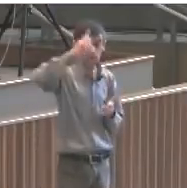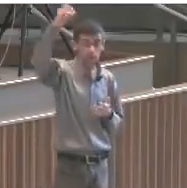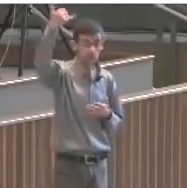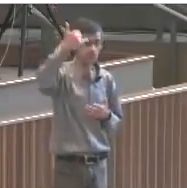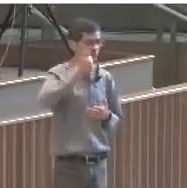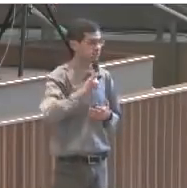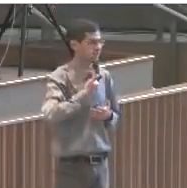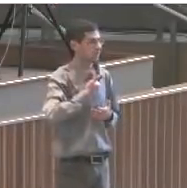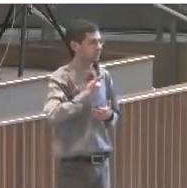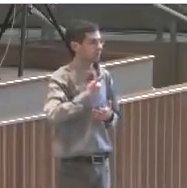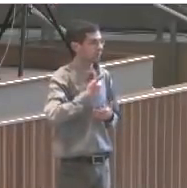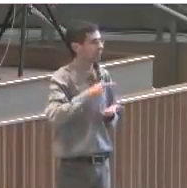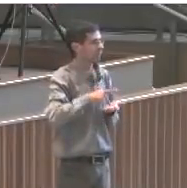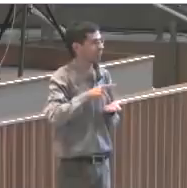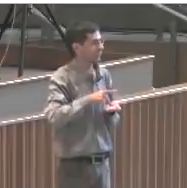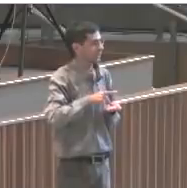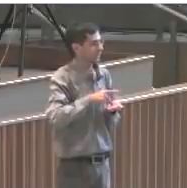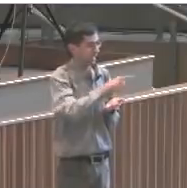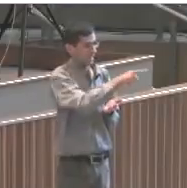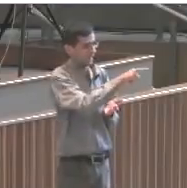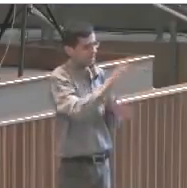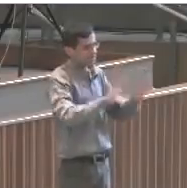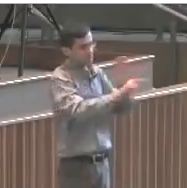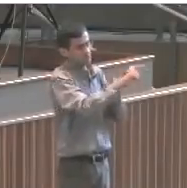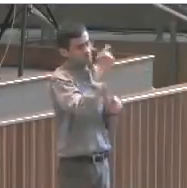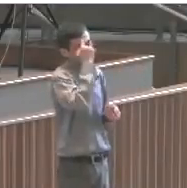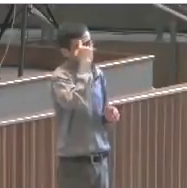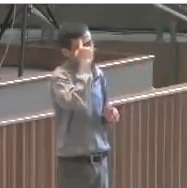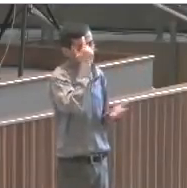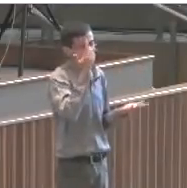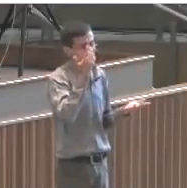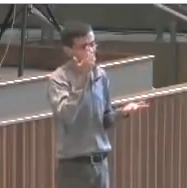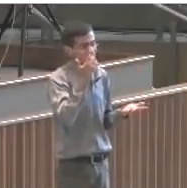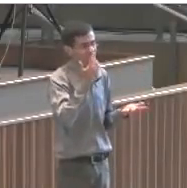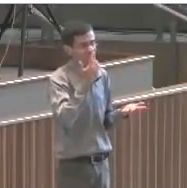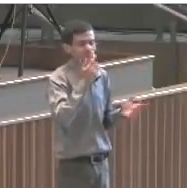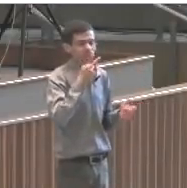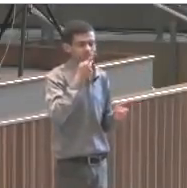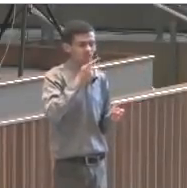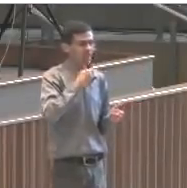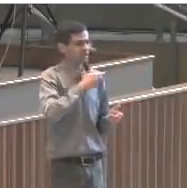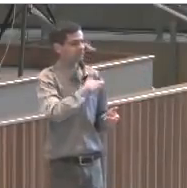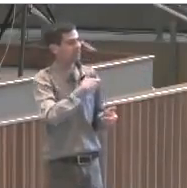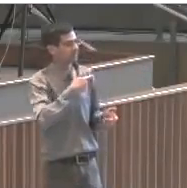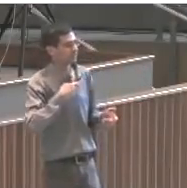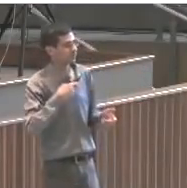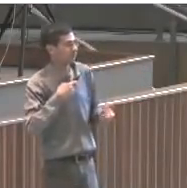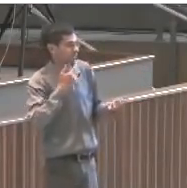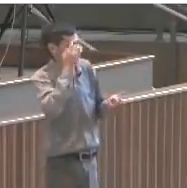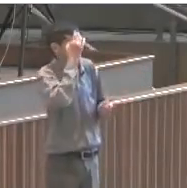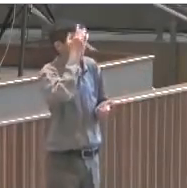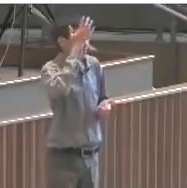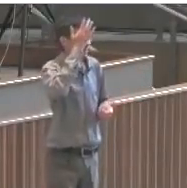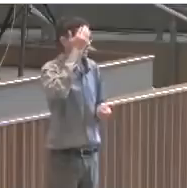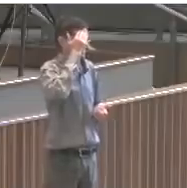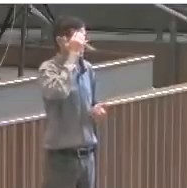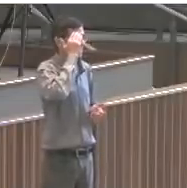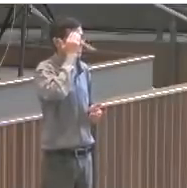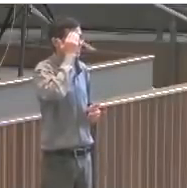há talvez você diga possa pastor não é também isso é pastor há